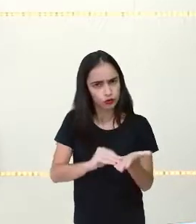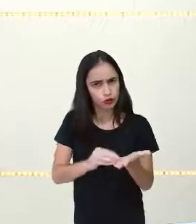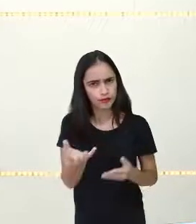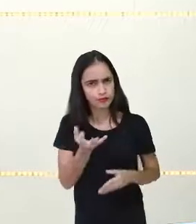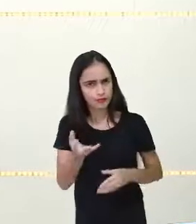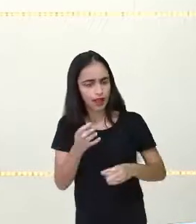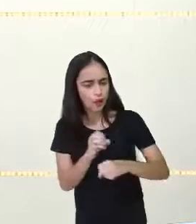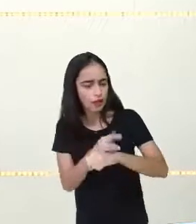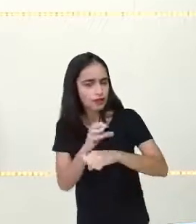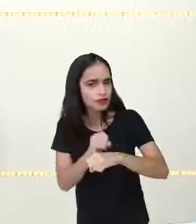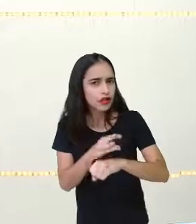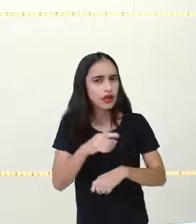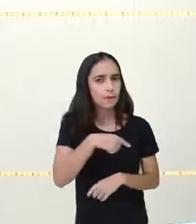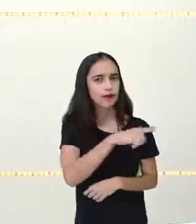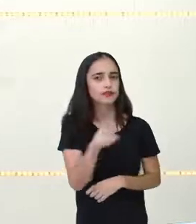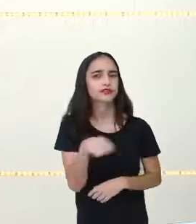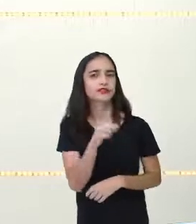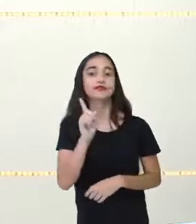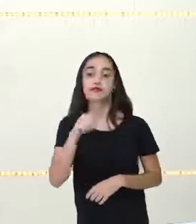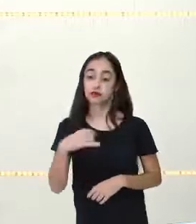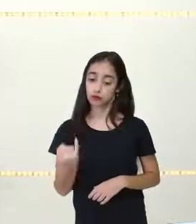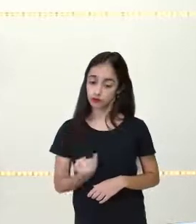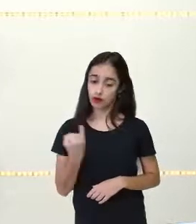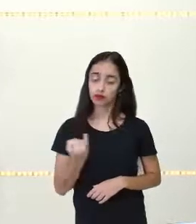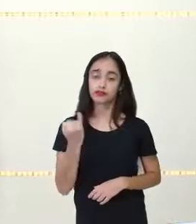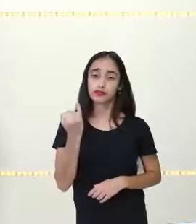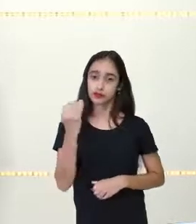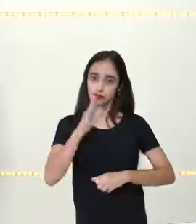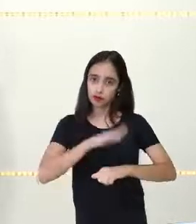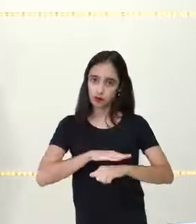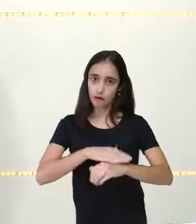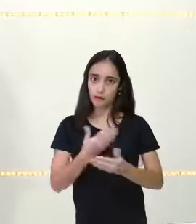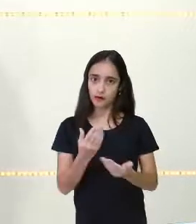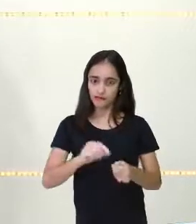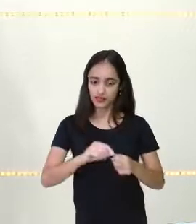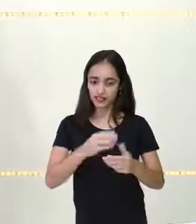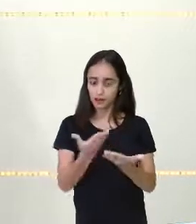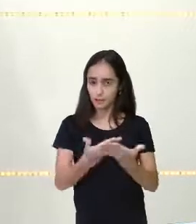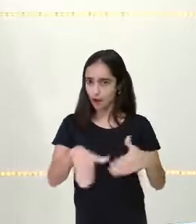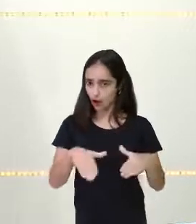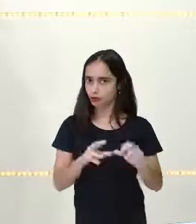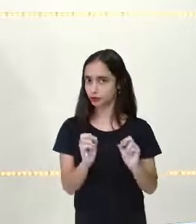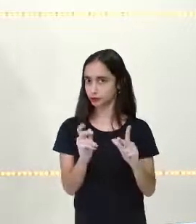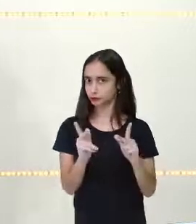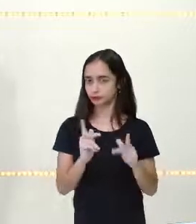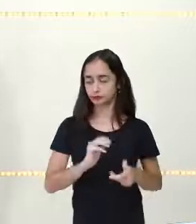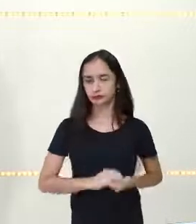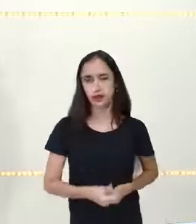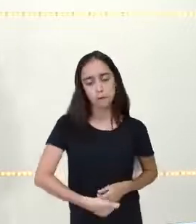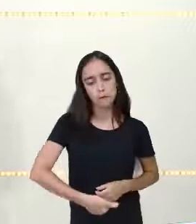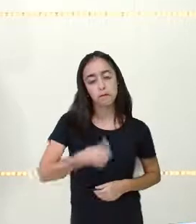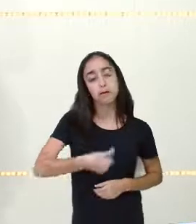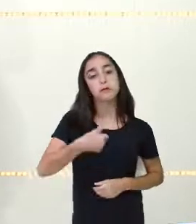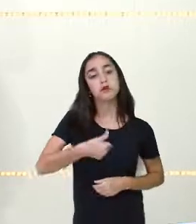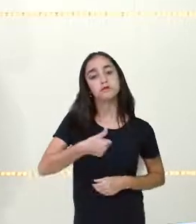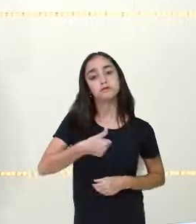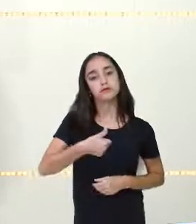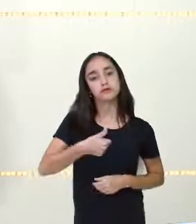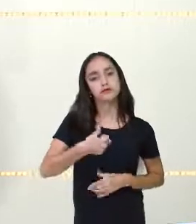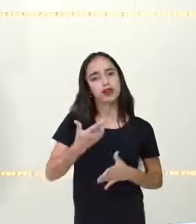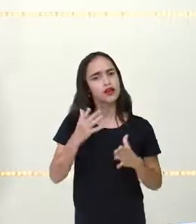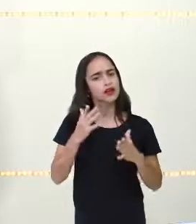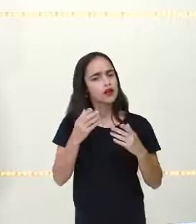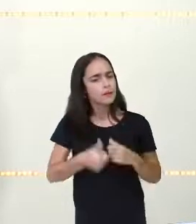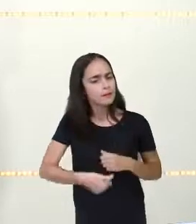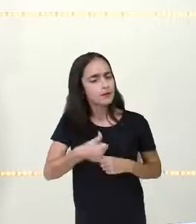que é muito importante na hora de fazer essas provinhas que vão chegar nas provinhas externas primeira dica Fique